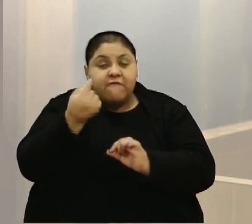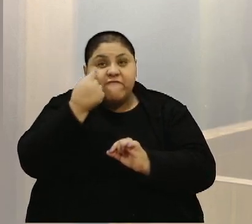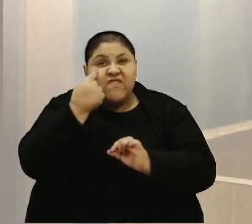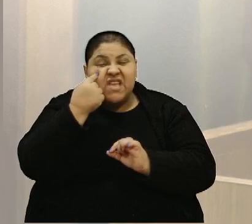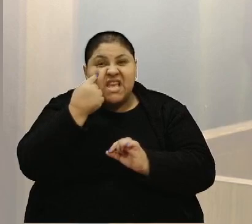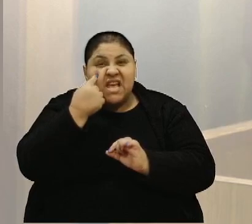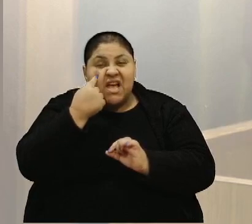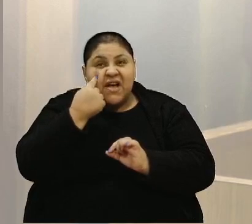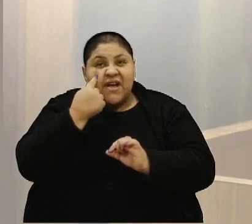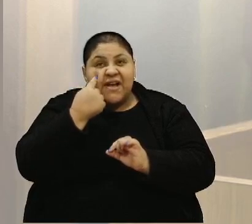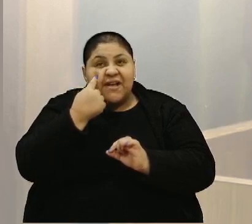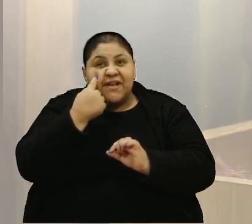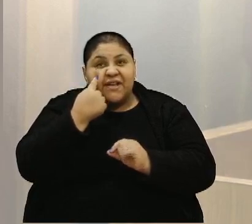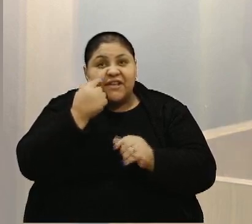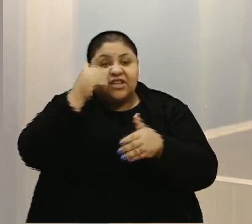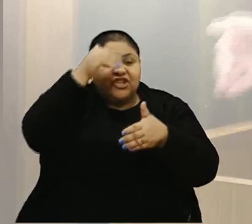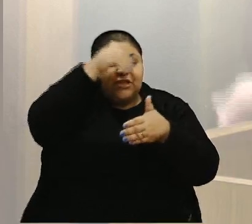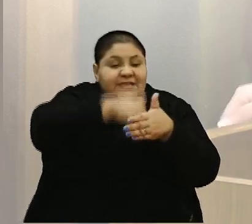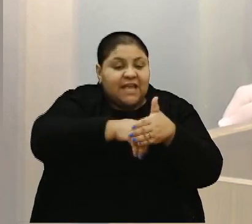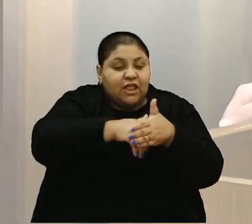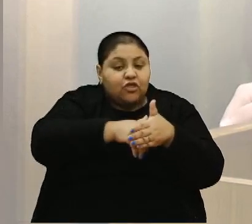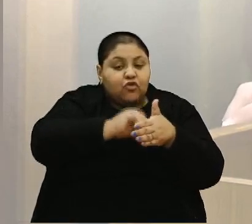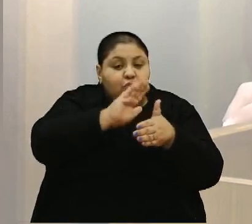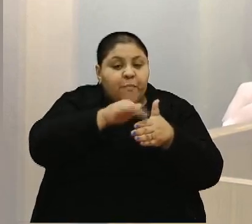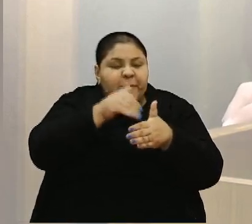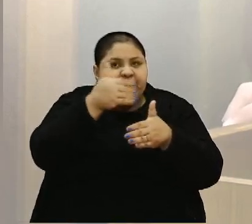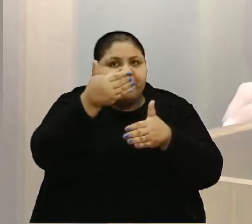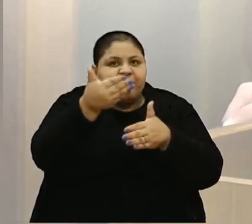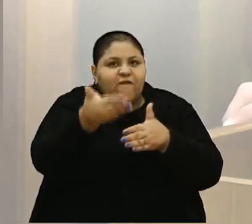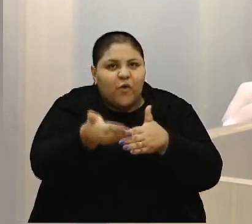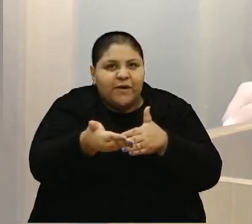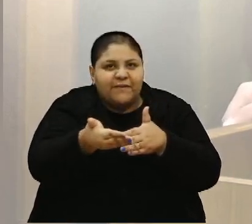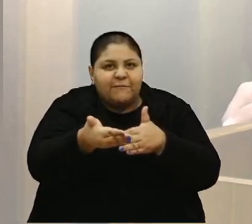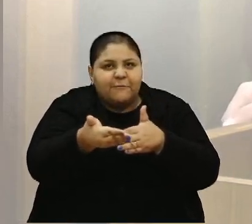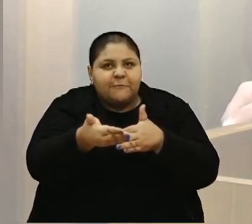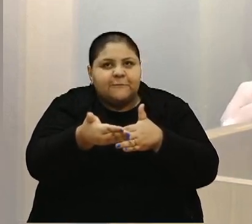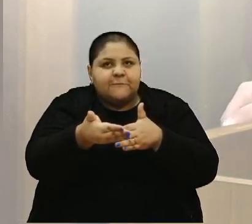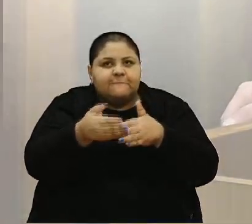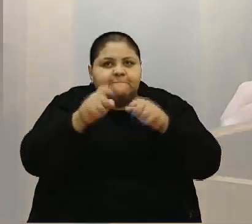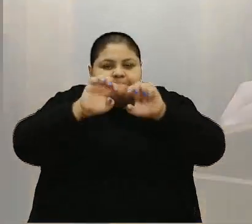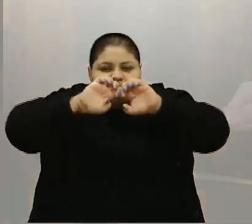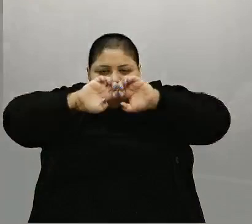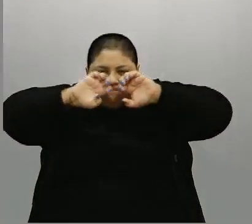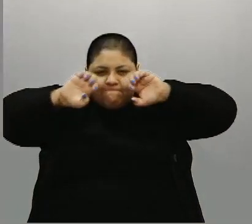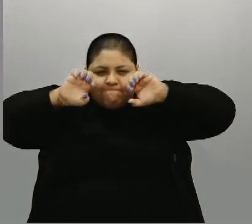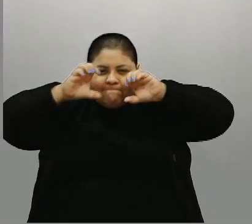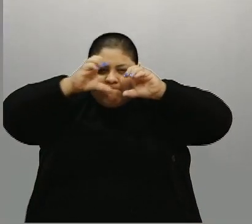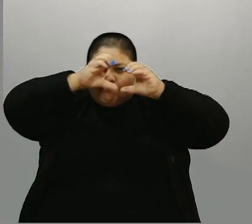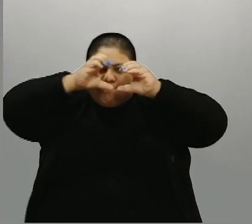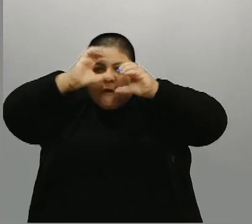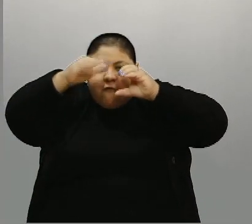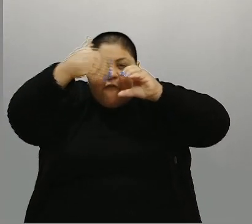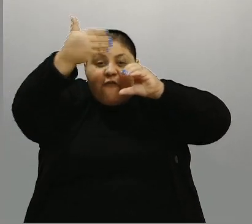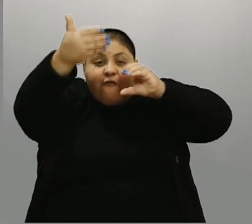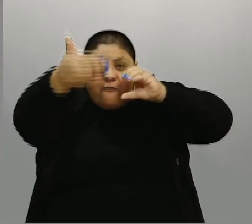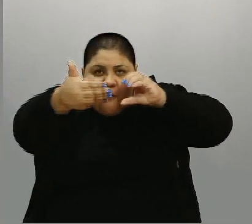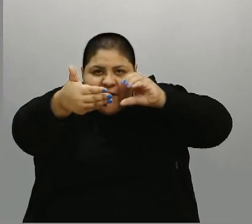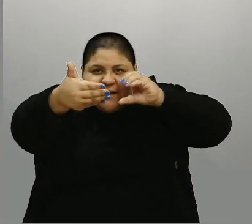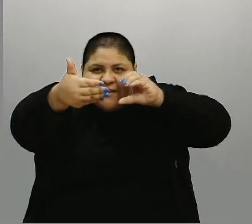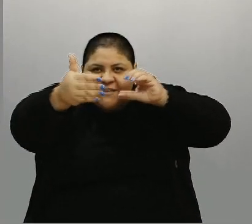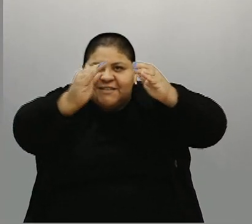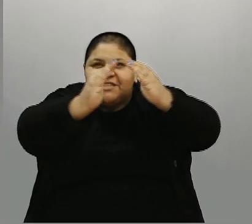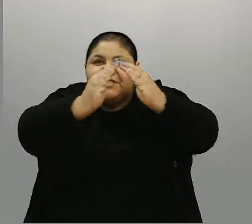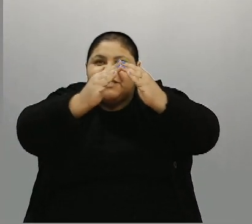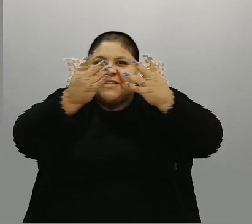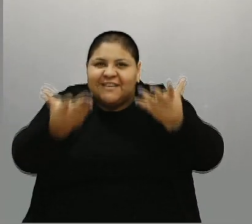para ver de dentro para fora da casa. Então, já fez uma abertura que inclusive faz com que